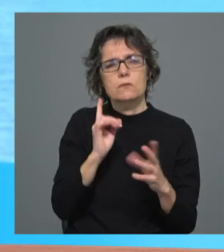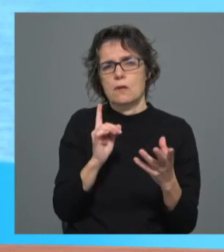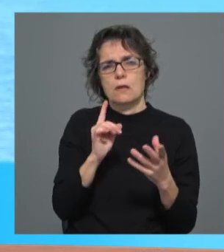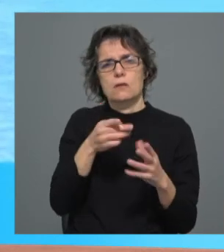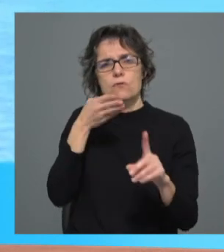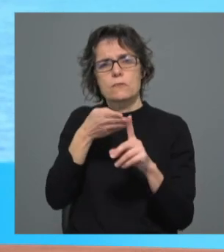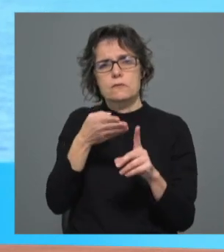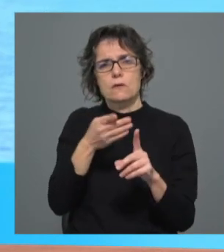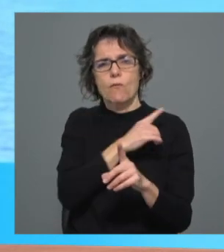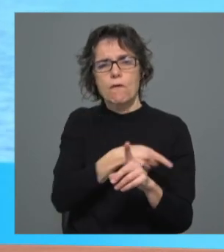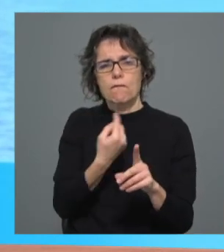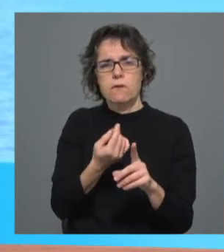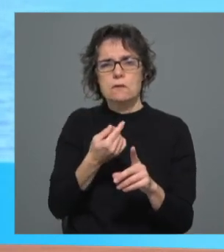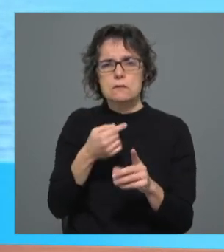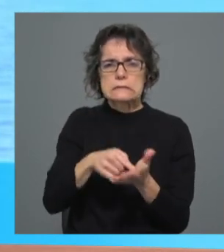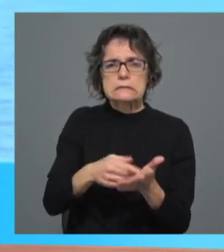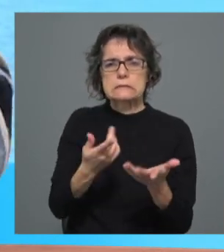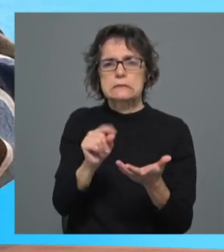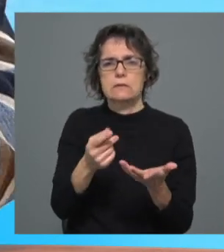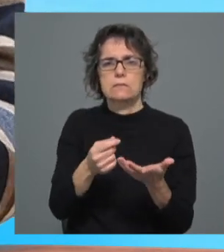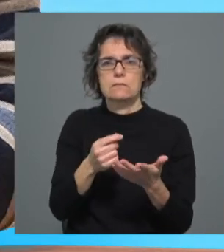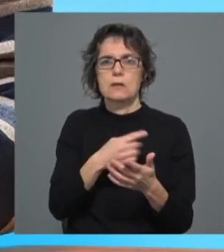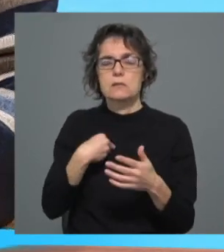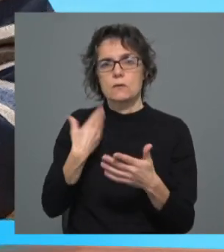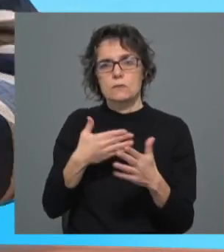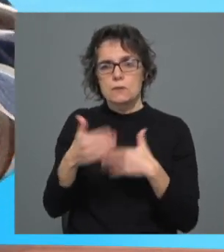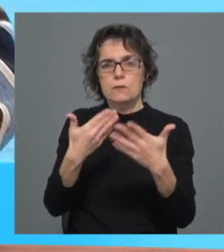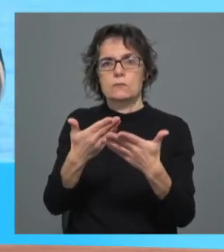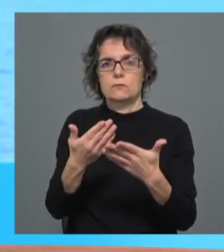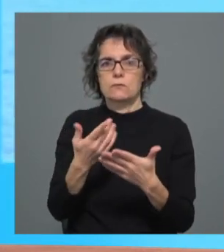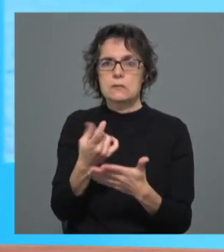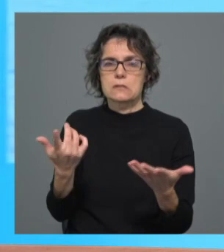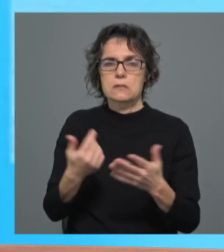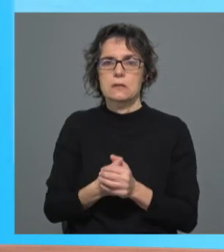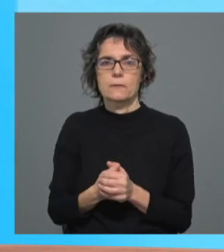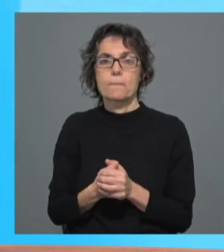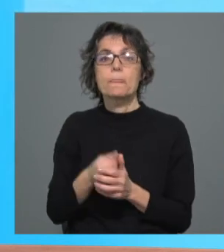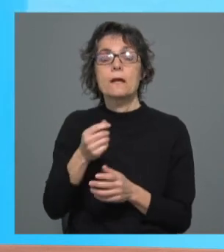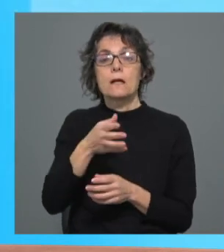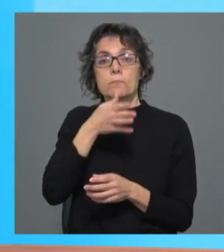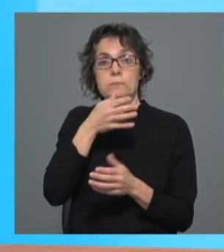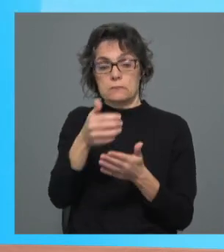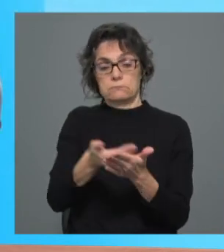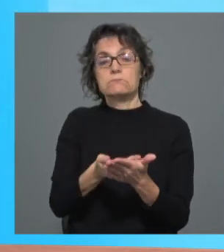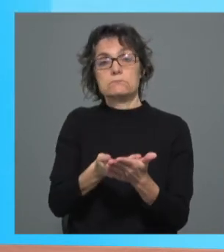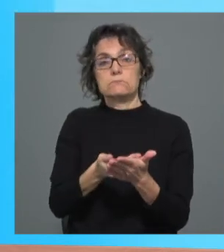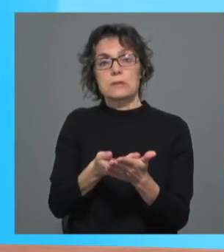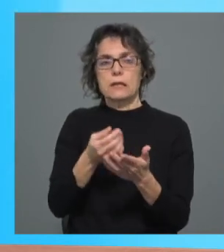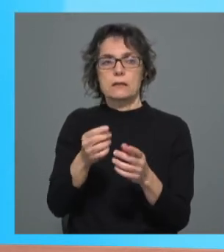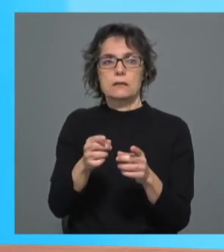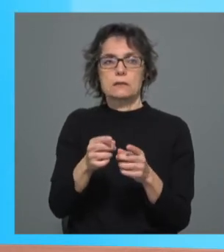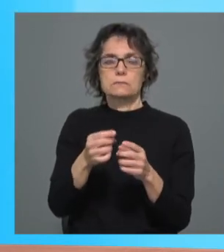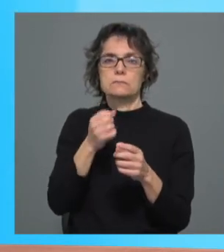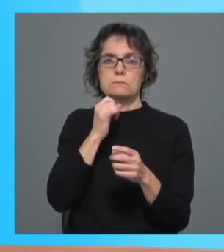uma missão para todos. Mas esta palavra de Jesus, eu diria, é de facto uma palavra para todos. Havia um